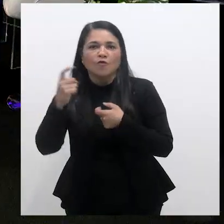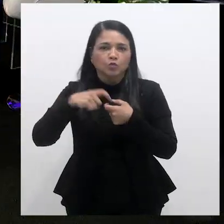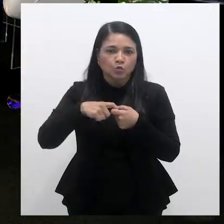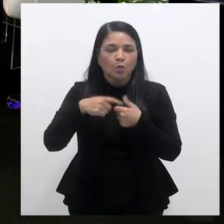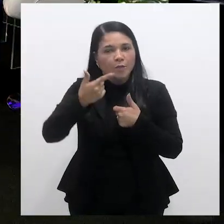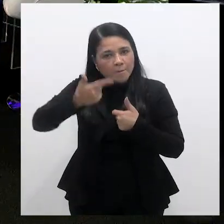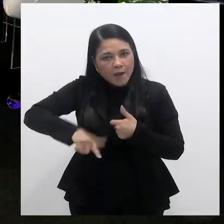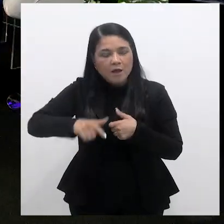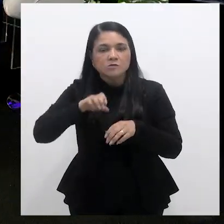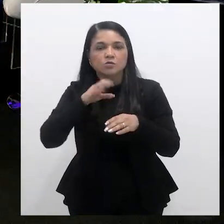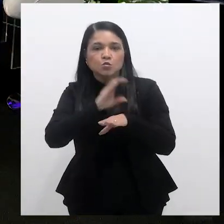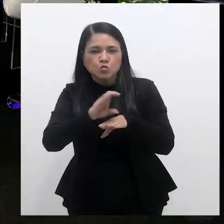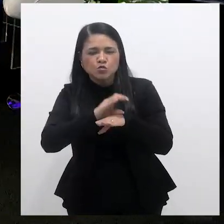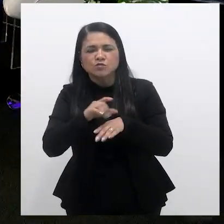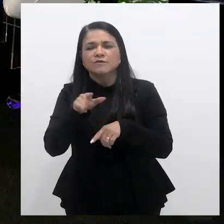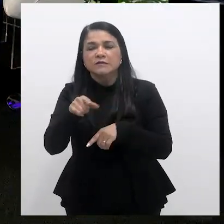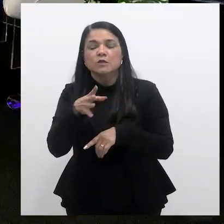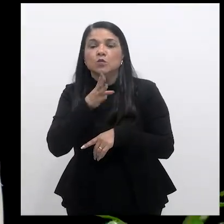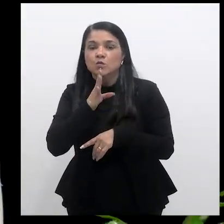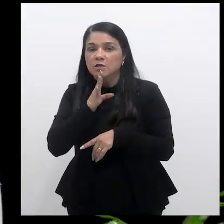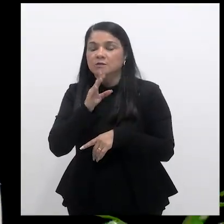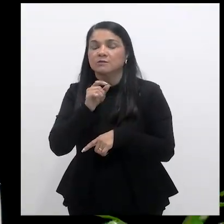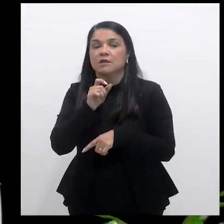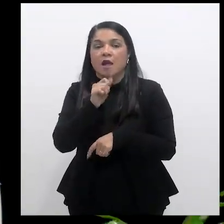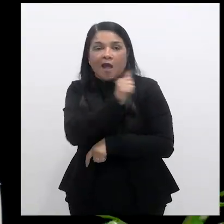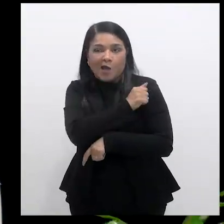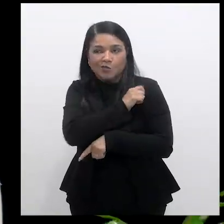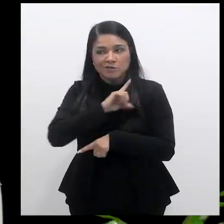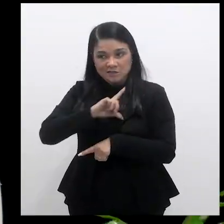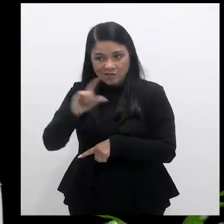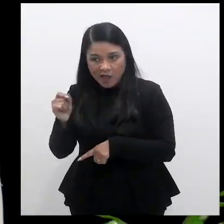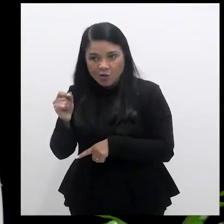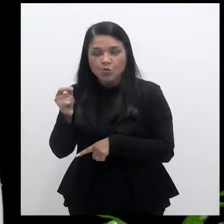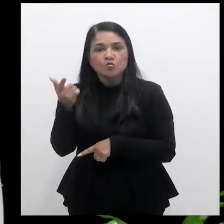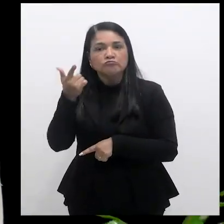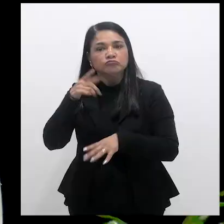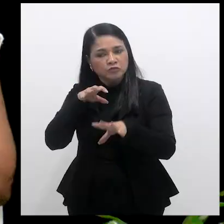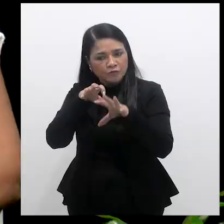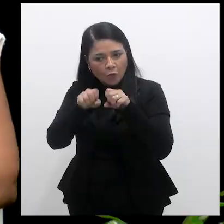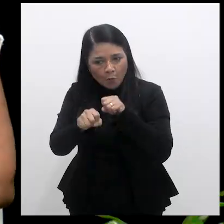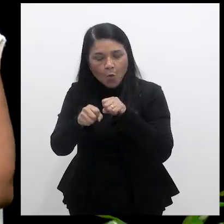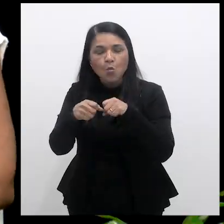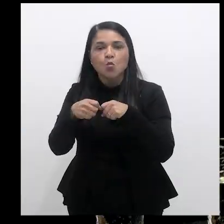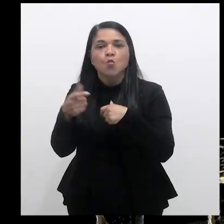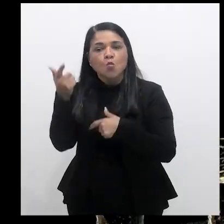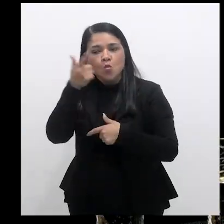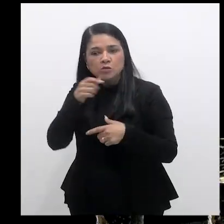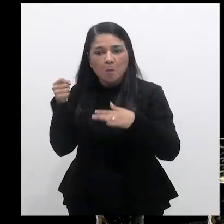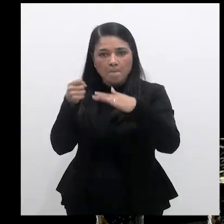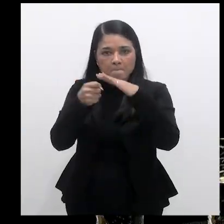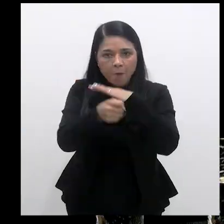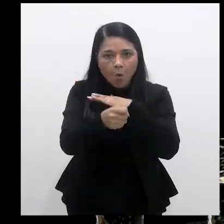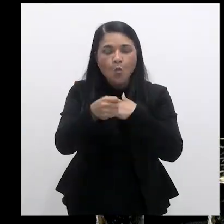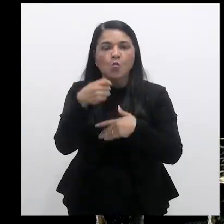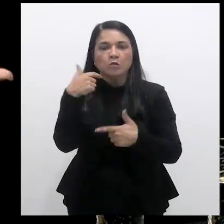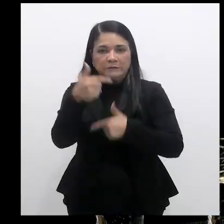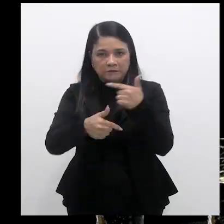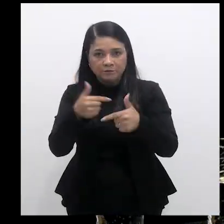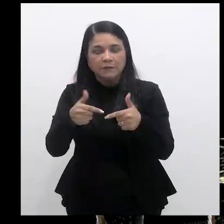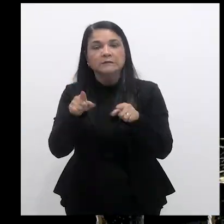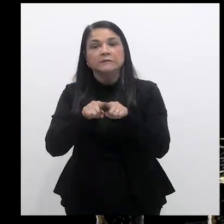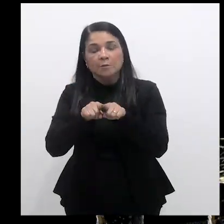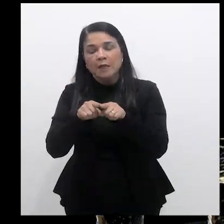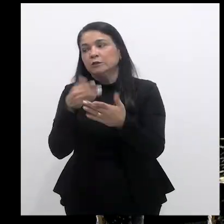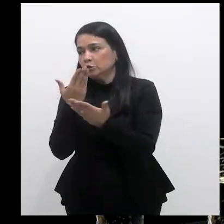você tem gente que, por exemplo, que você tenha conhecimento, que saiu de um desses projetos e conseguiu entrar no mercado de trabalho? Sim, com certeza. Não só no mercado de